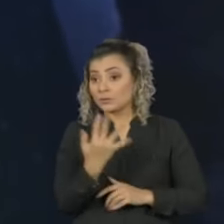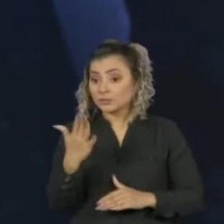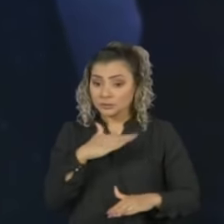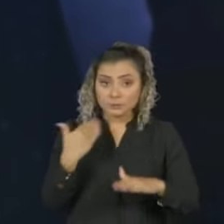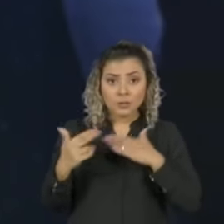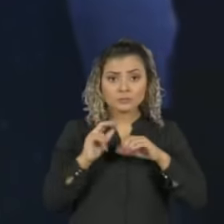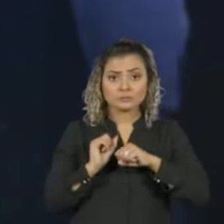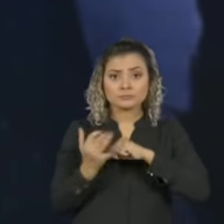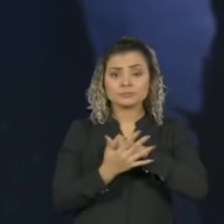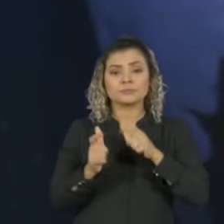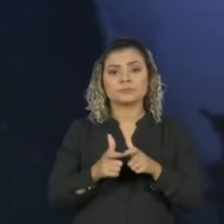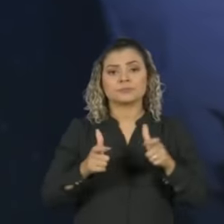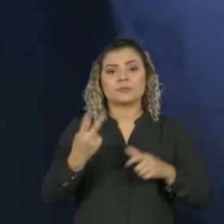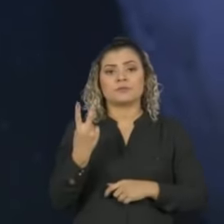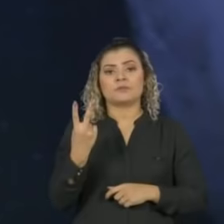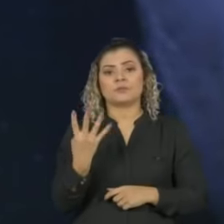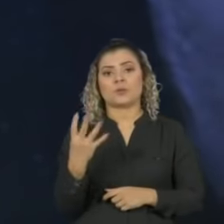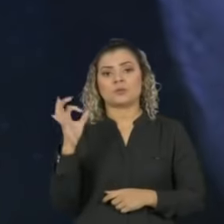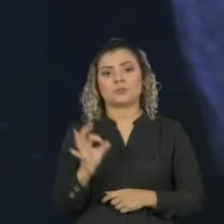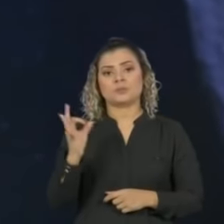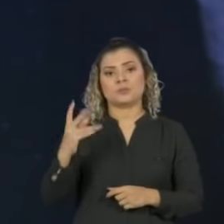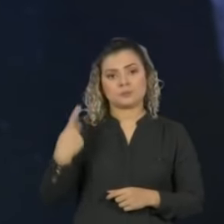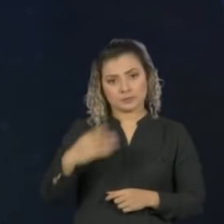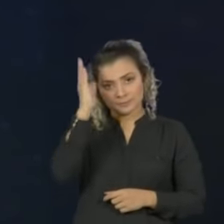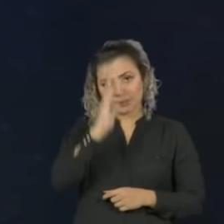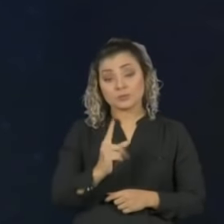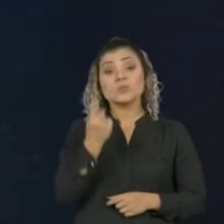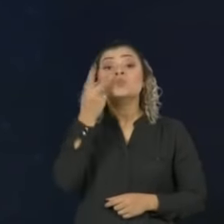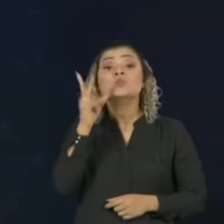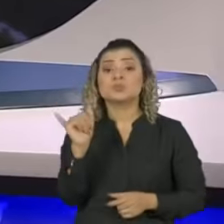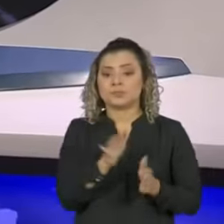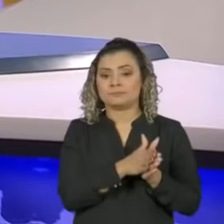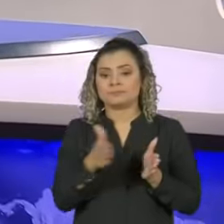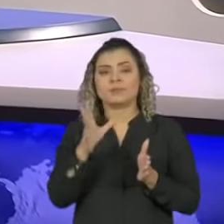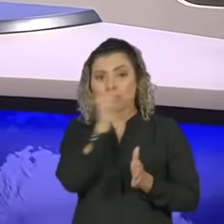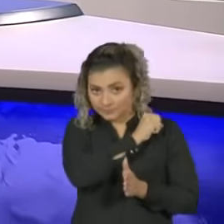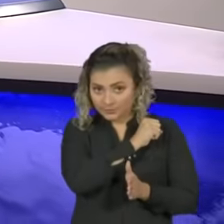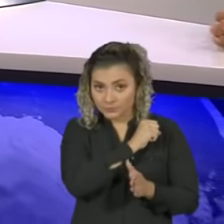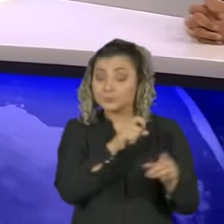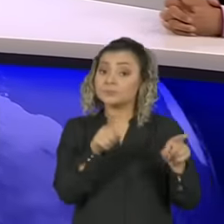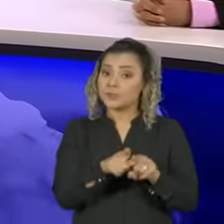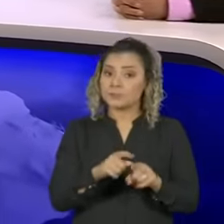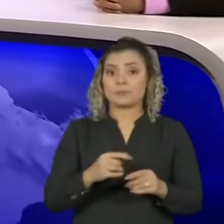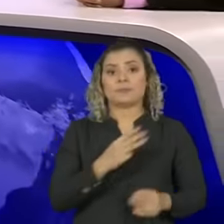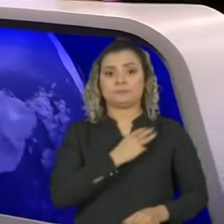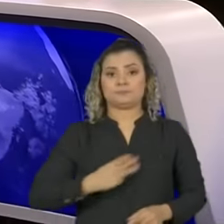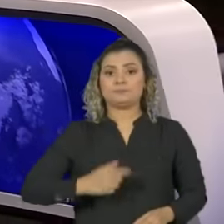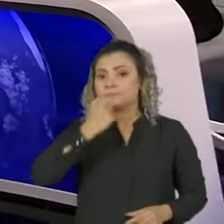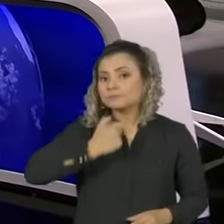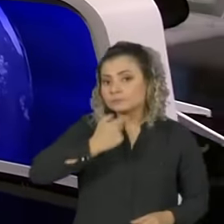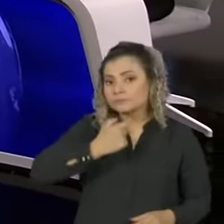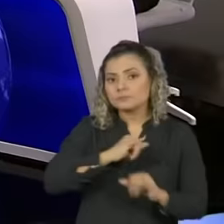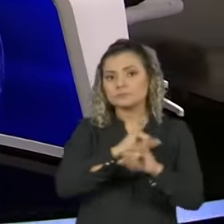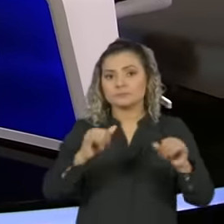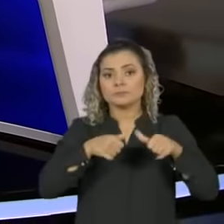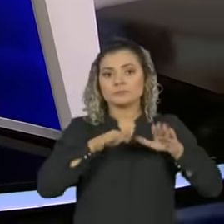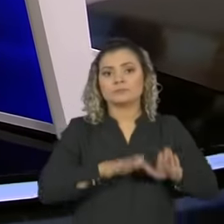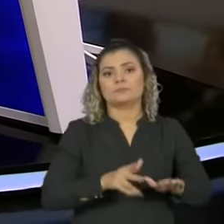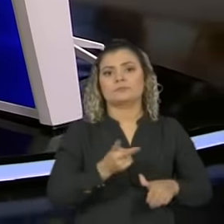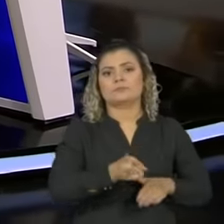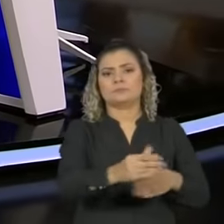por coronavírus cresce 24% em um dia no Brasil. Luiz Henrique Mandetta diz que permanece no Ministério da Saúde